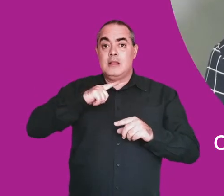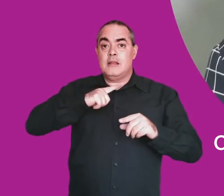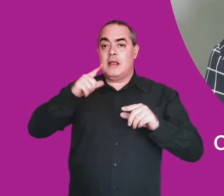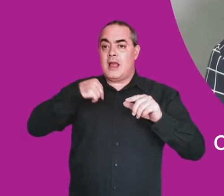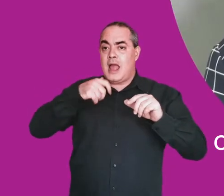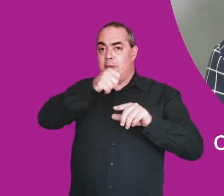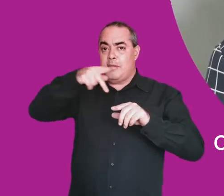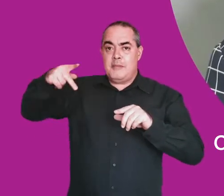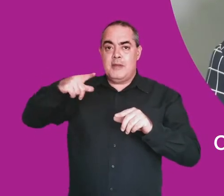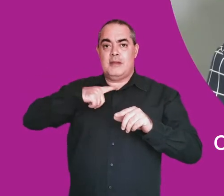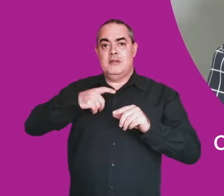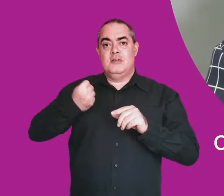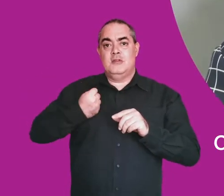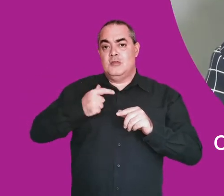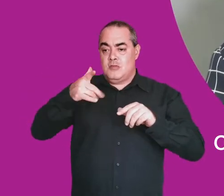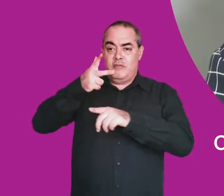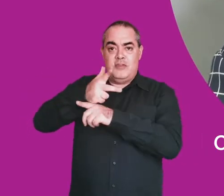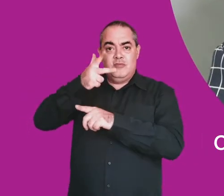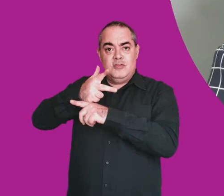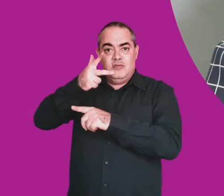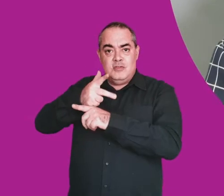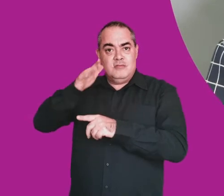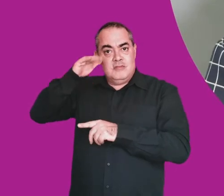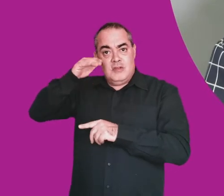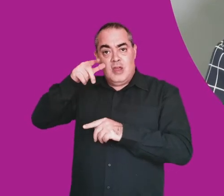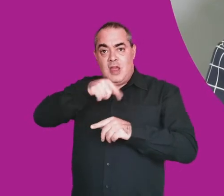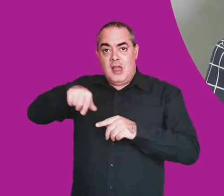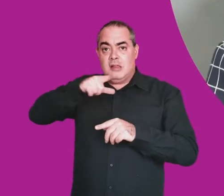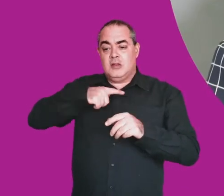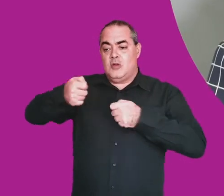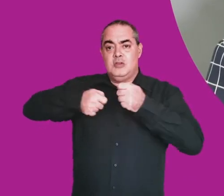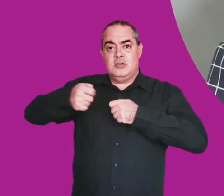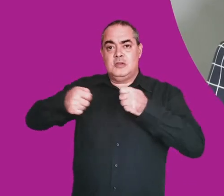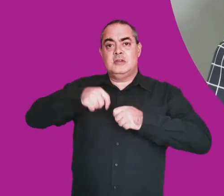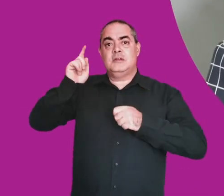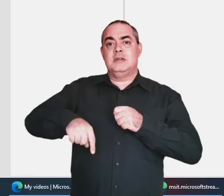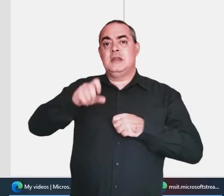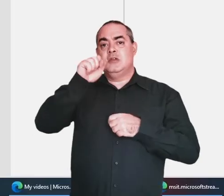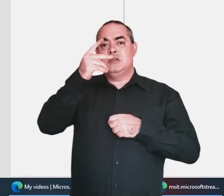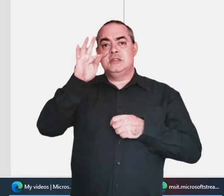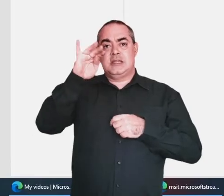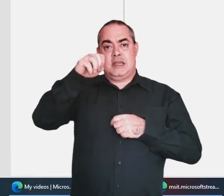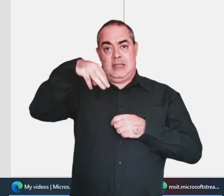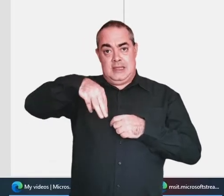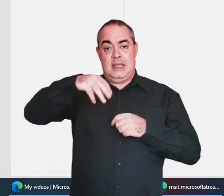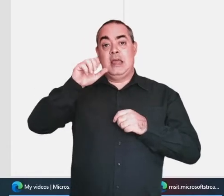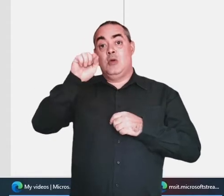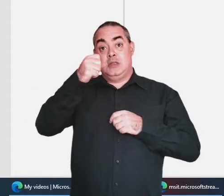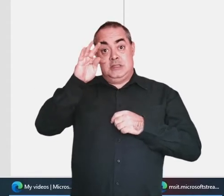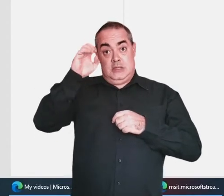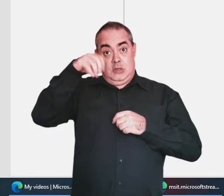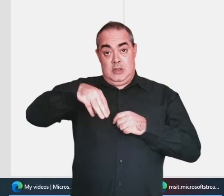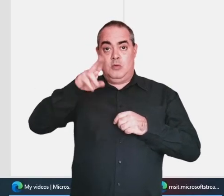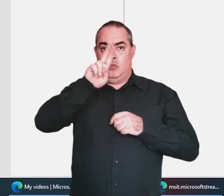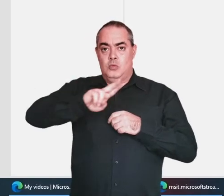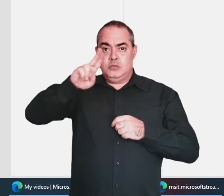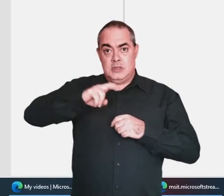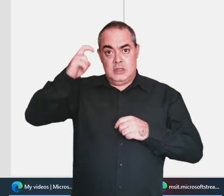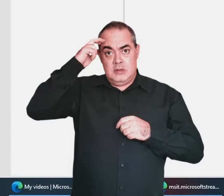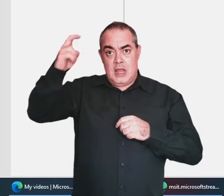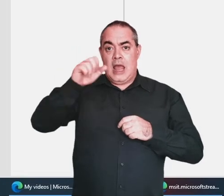é enriquecer o seu aplicativo através do uso de vídeos. E para isso nós temos o controle do Microsoft Stream. O Microsoft